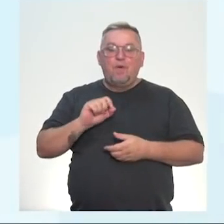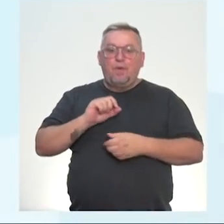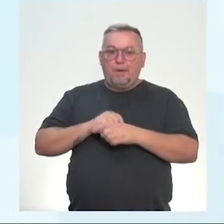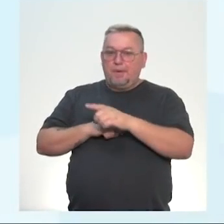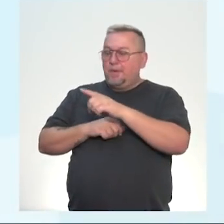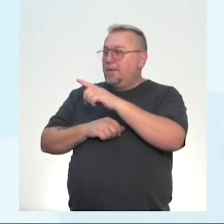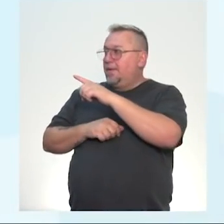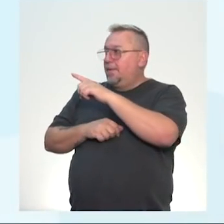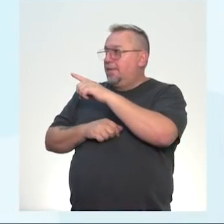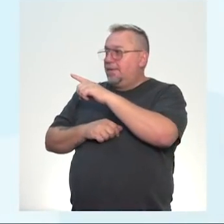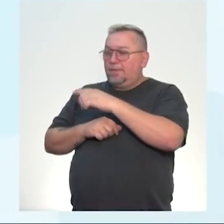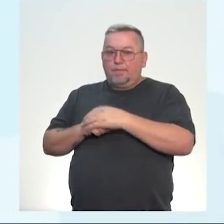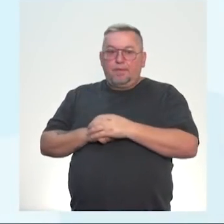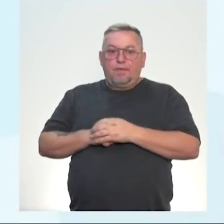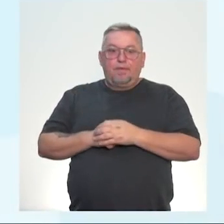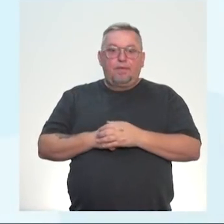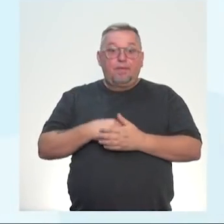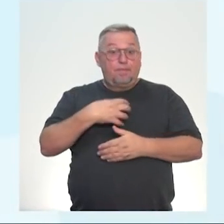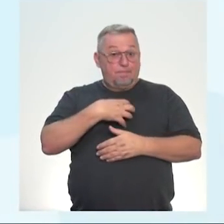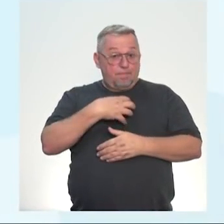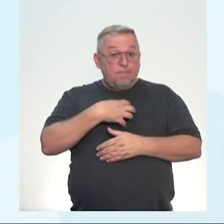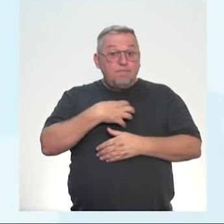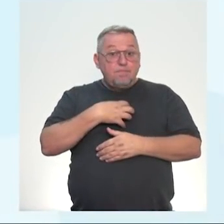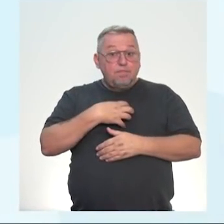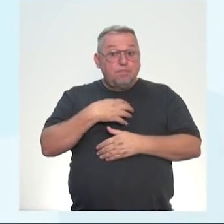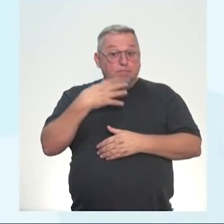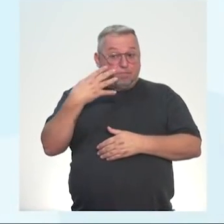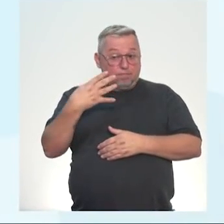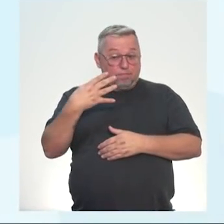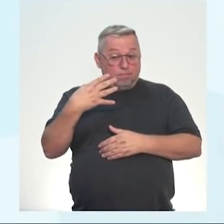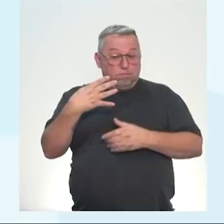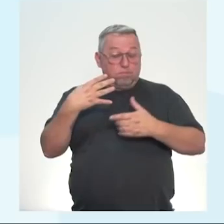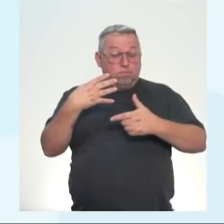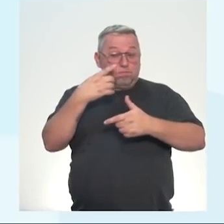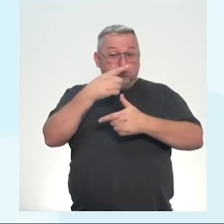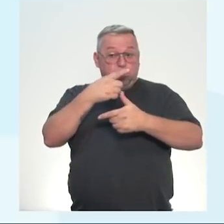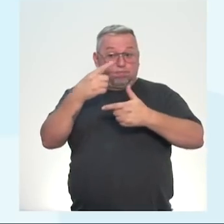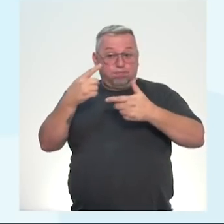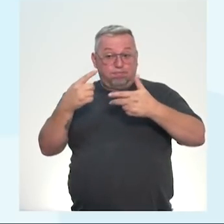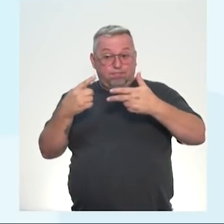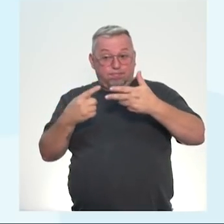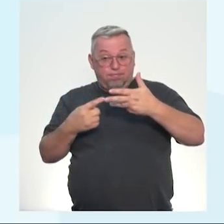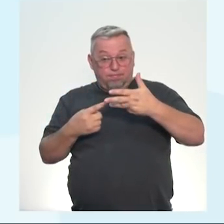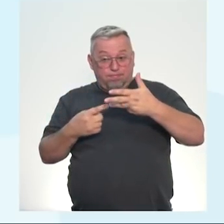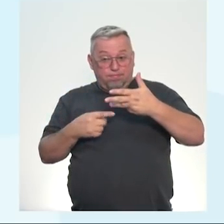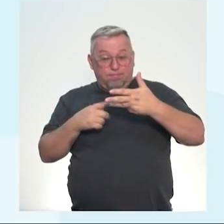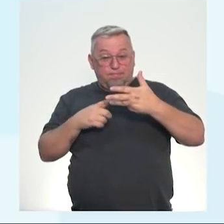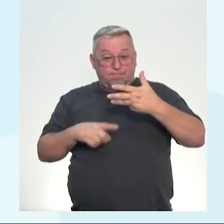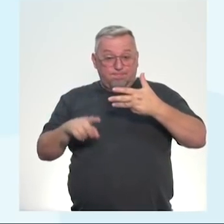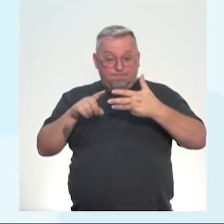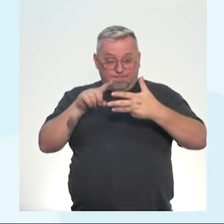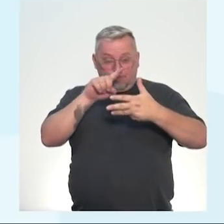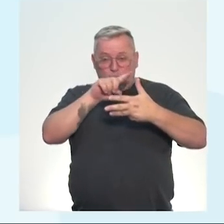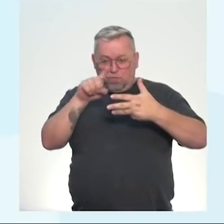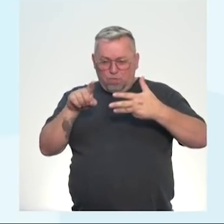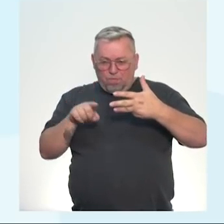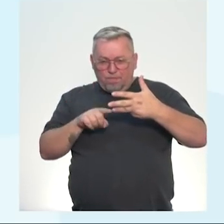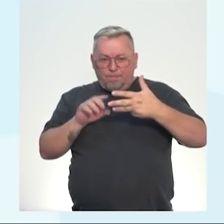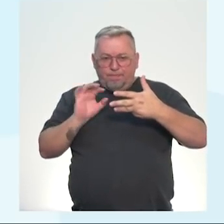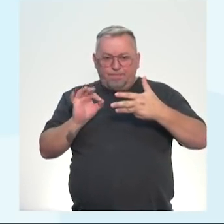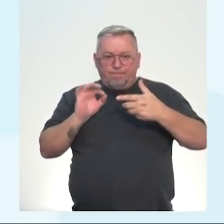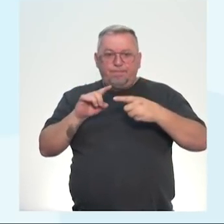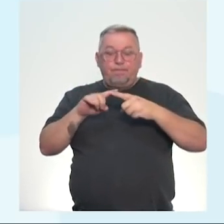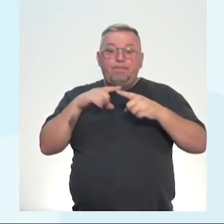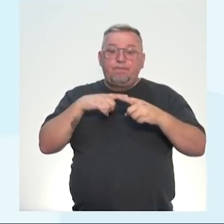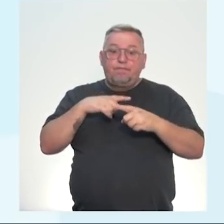ó. Características, né? Ter 4 lados. Então, essa é a primeira ideia do que é um quadrilátero. Show. Se ele